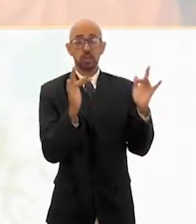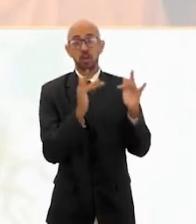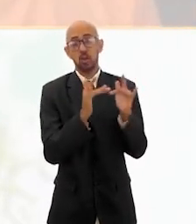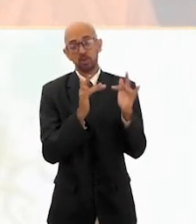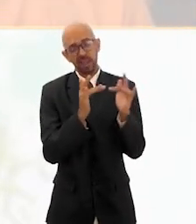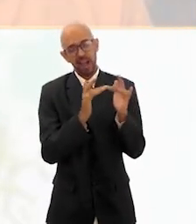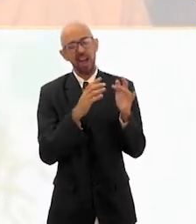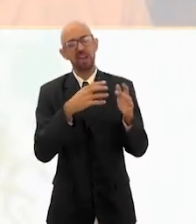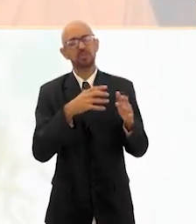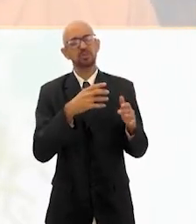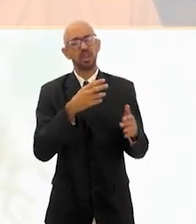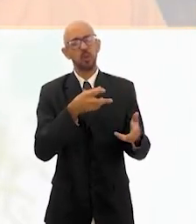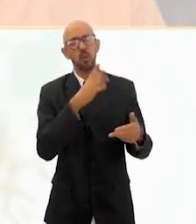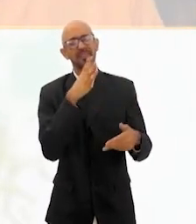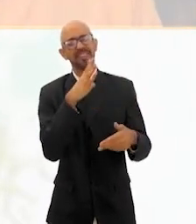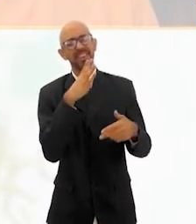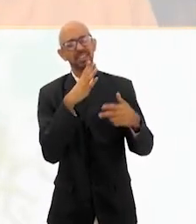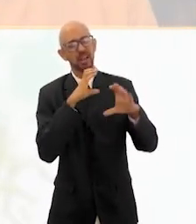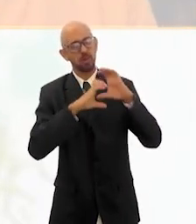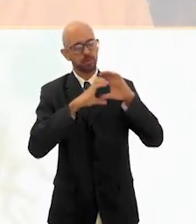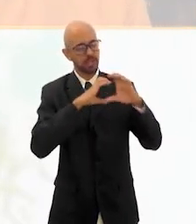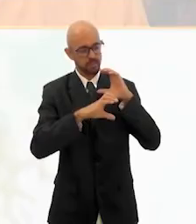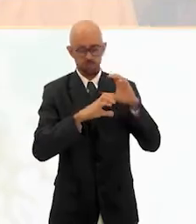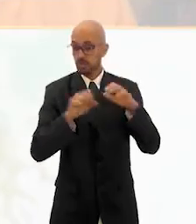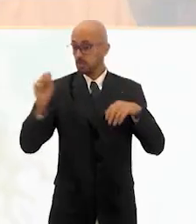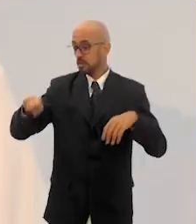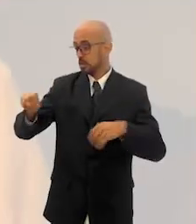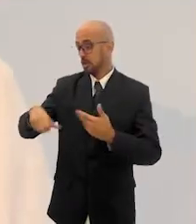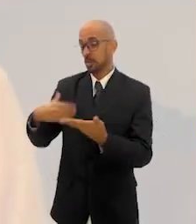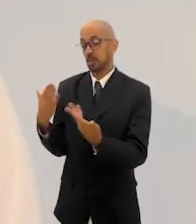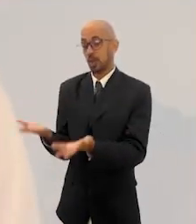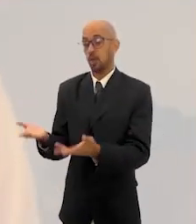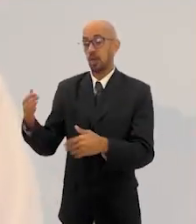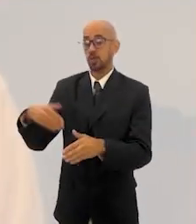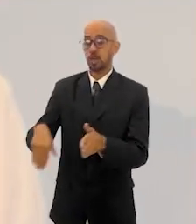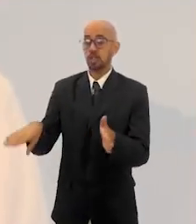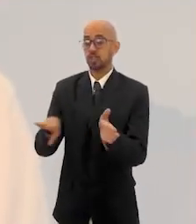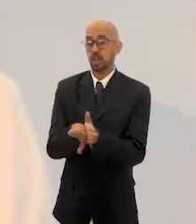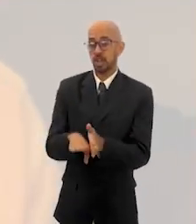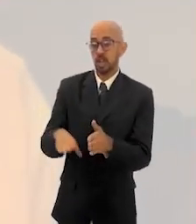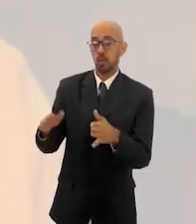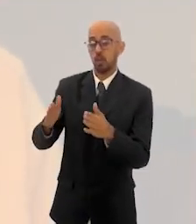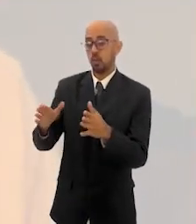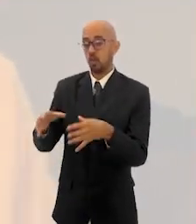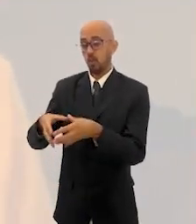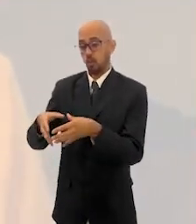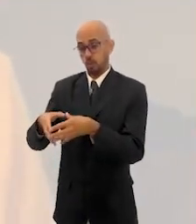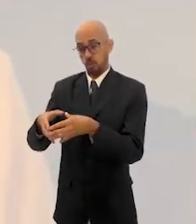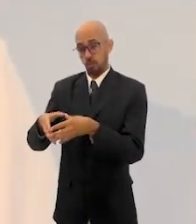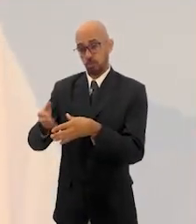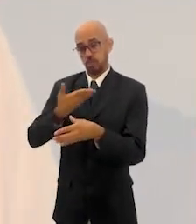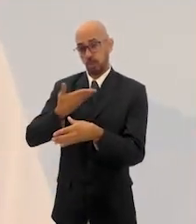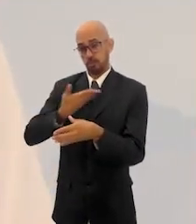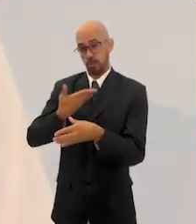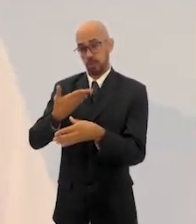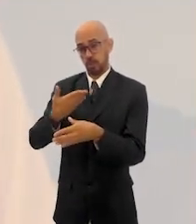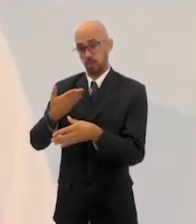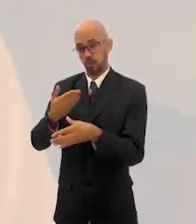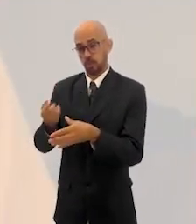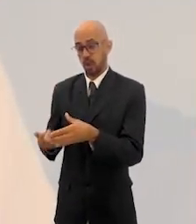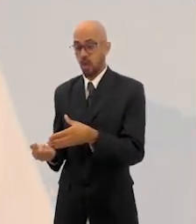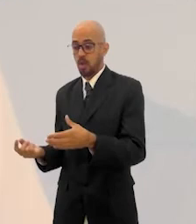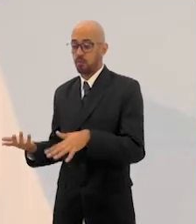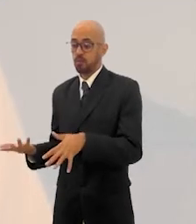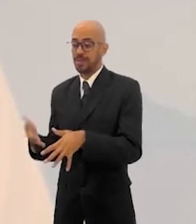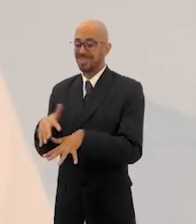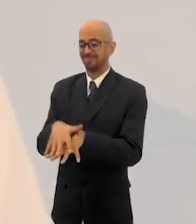se comunica. Sim, Exato. Quando entendo. eu cheguei, eu já cheguei com essas pessoas de lá me trazendo para o círculo delas.